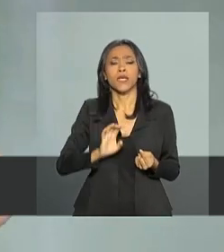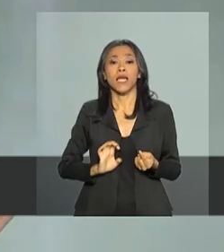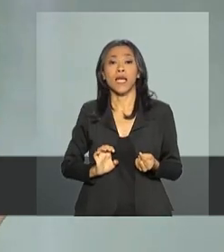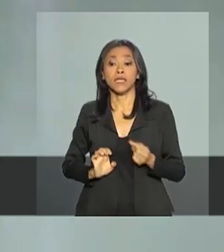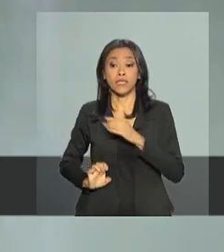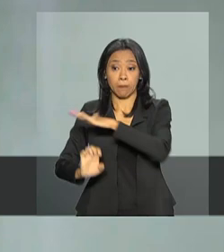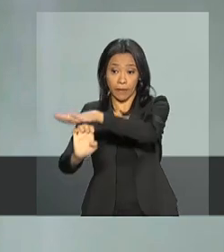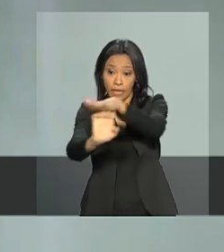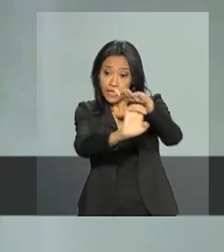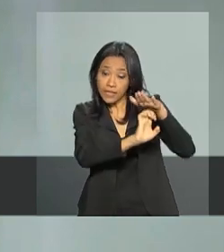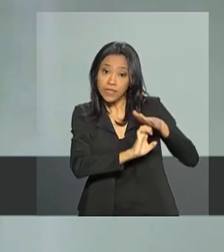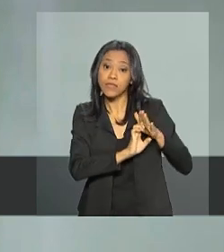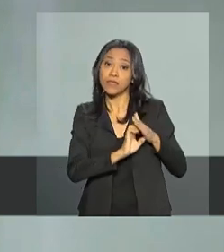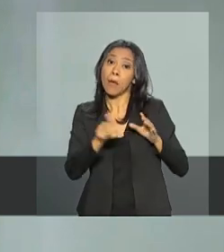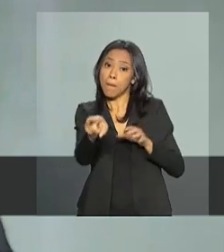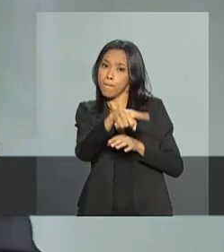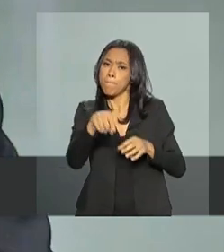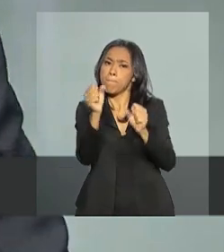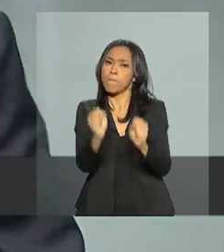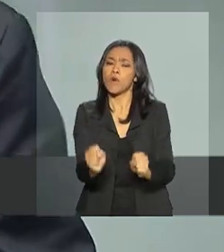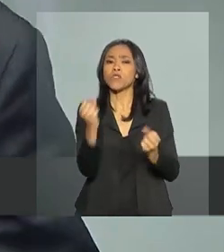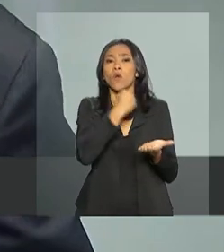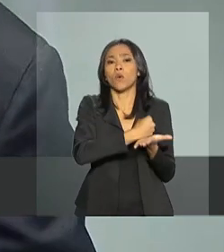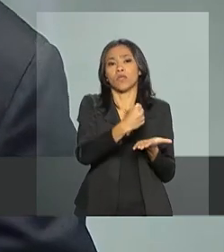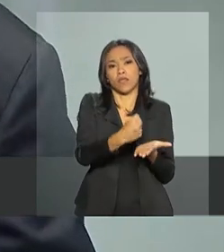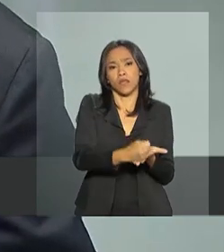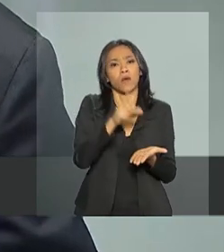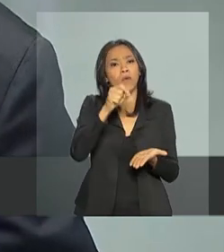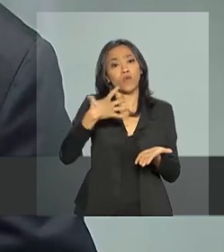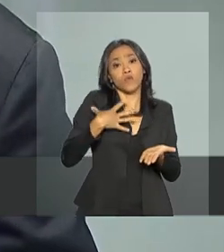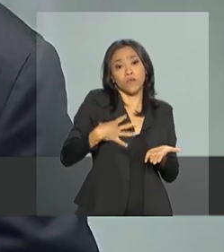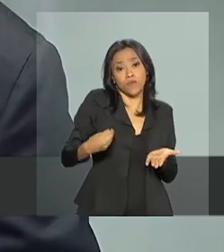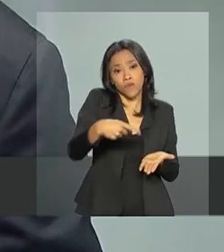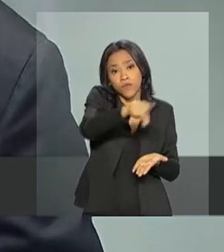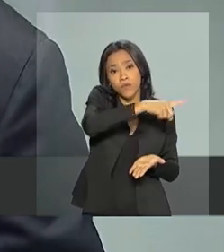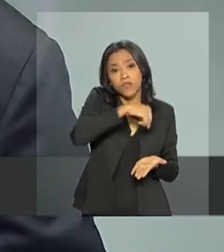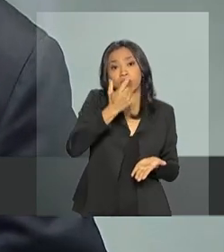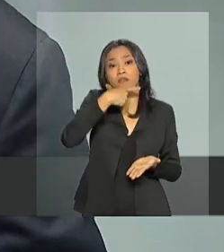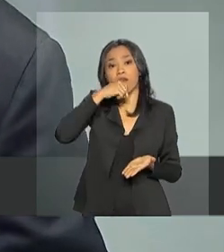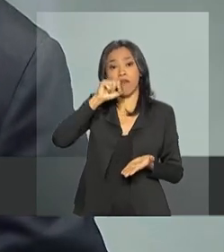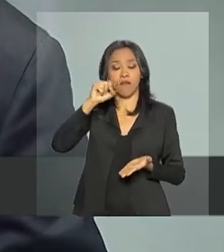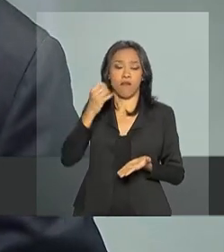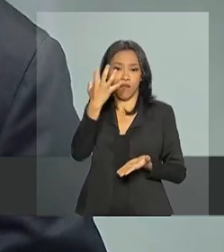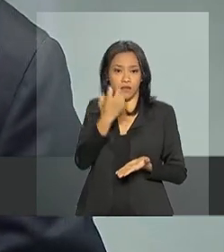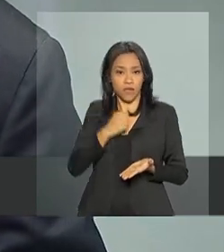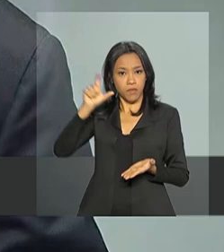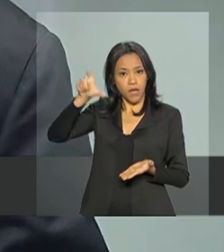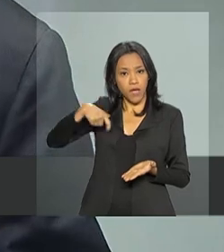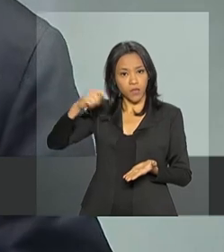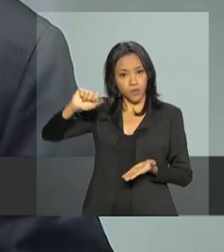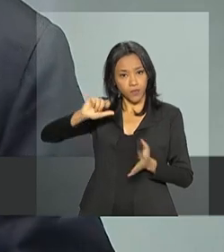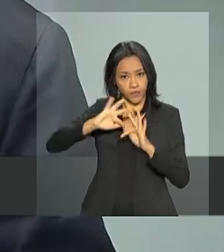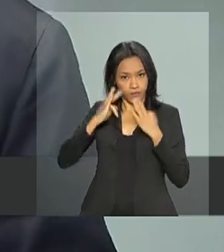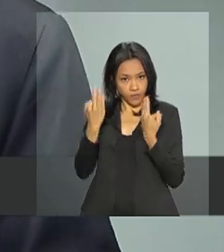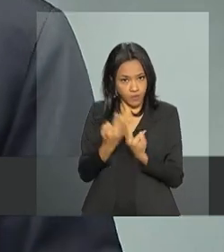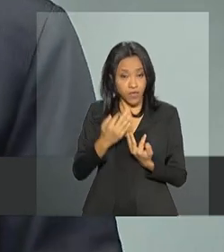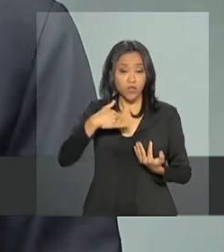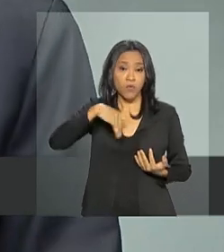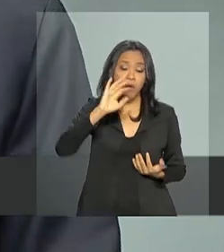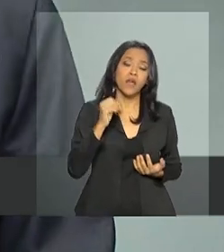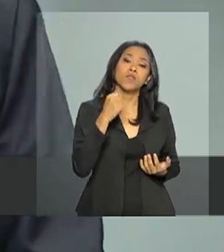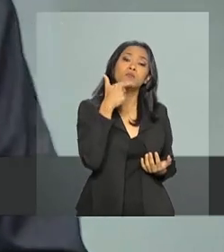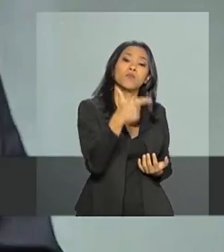filhos dos bolsistas família para que eles possam se incluir na sociedade. E, a esta altura, são mais de 230